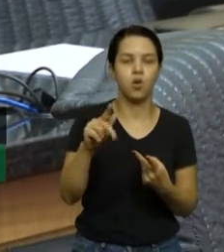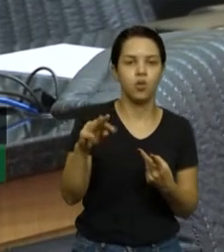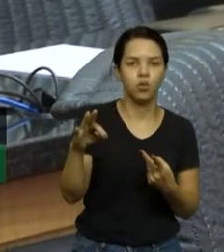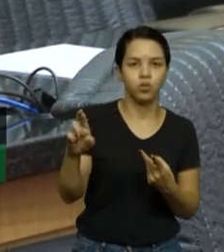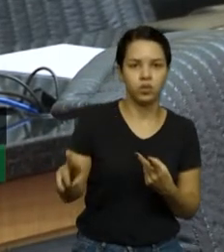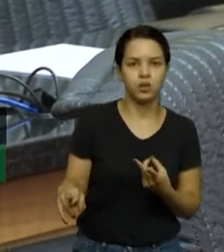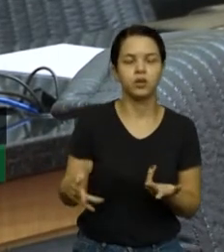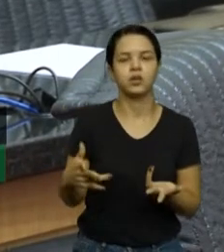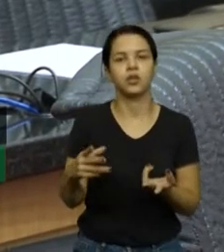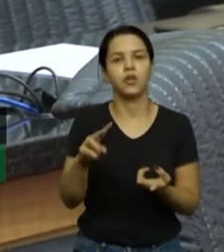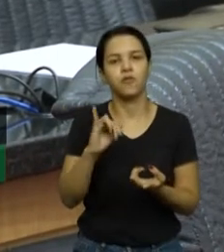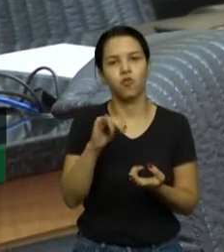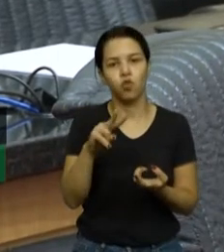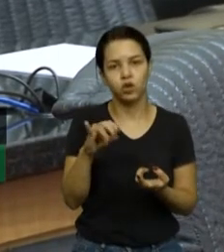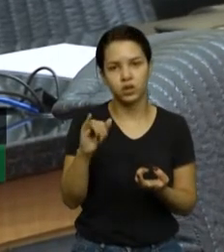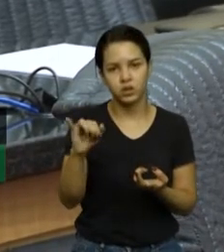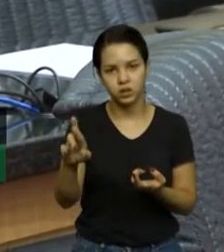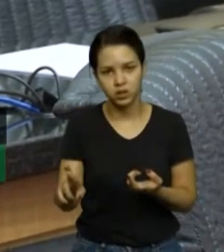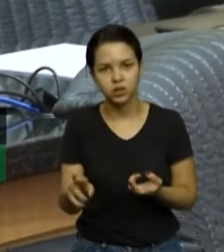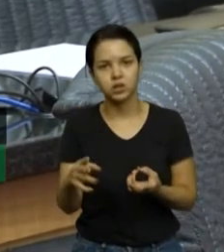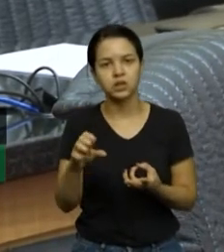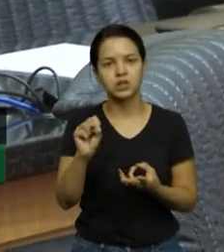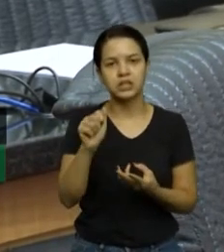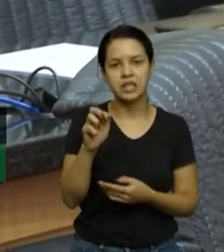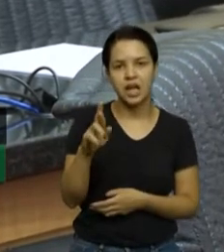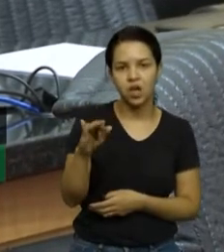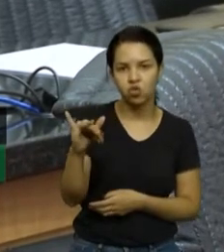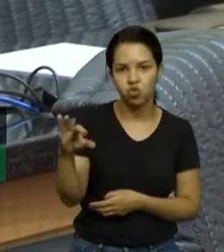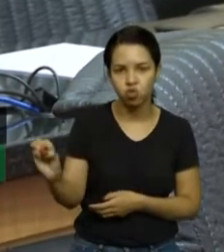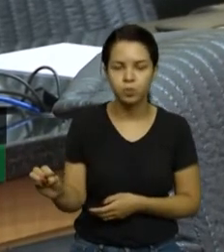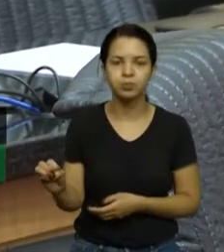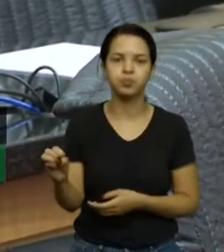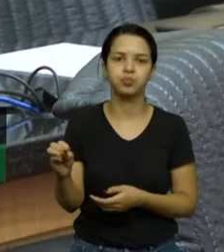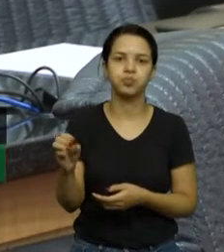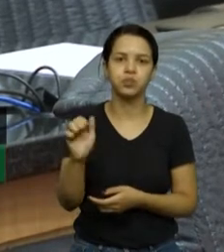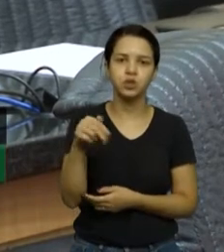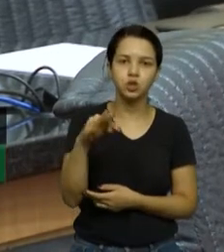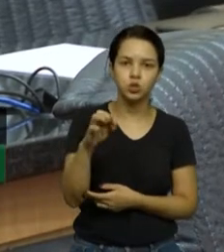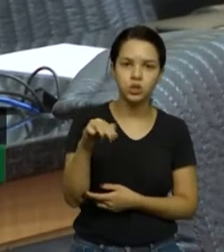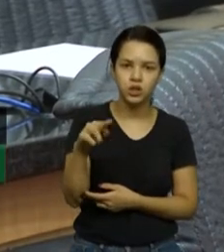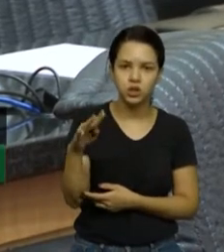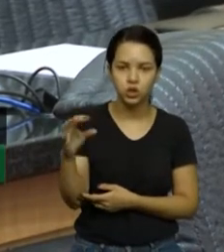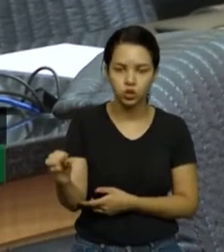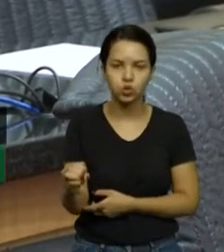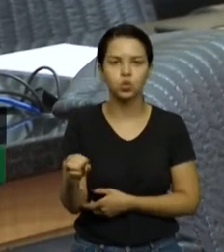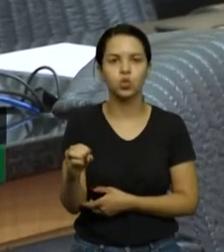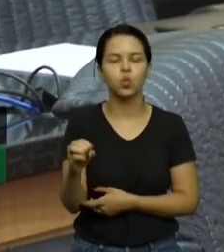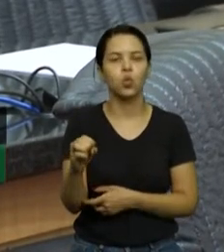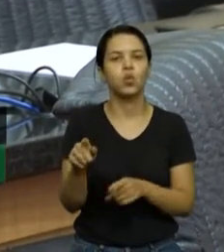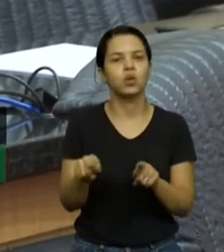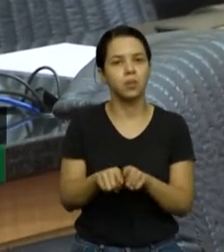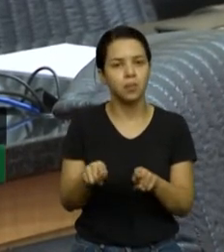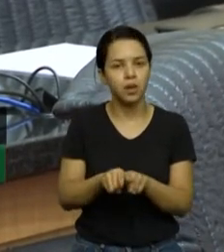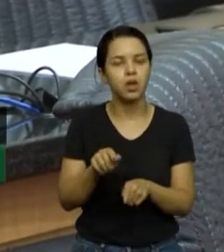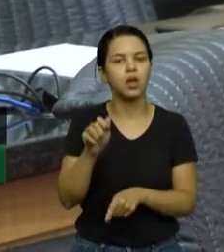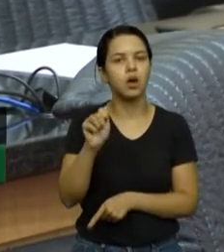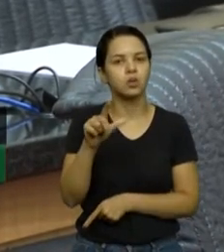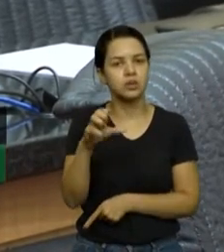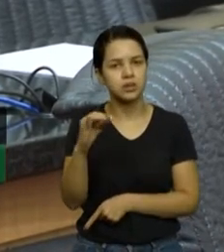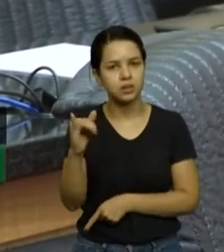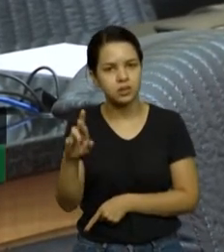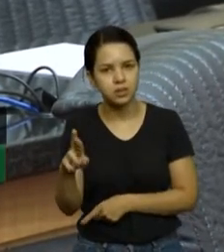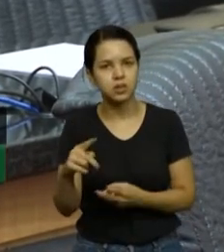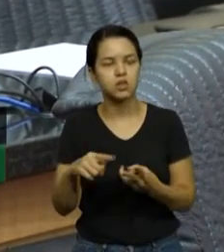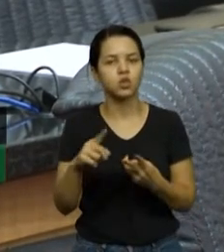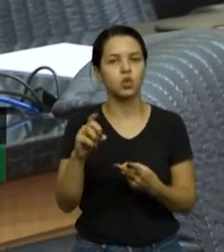o Ivonir, o Sérgio, o Euclides, o seu Antoninho, o Alcir, que já citei, o Douglas,